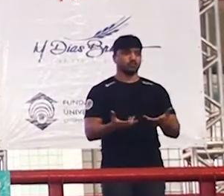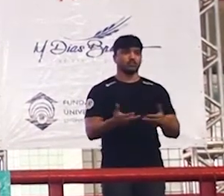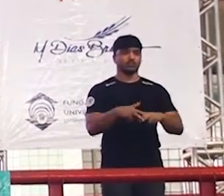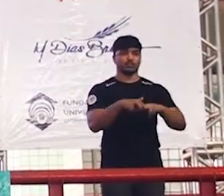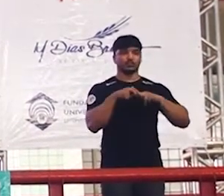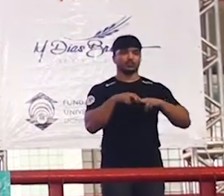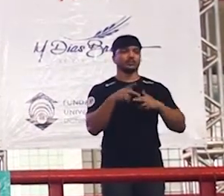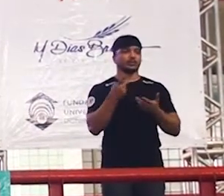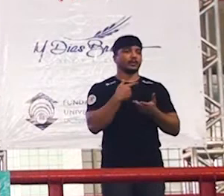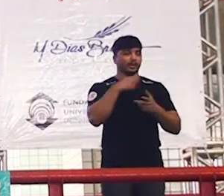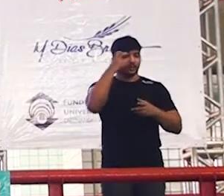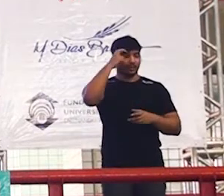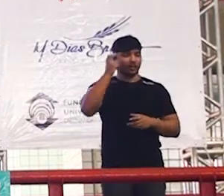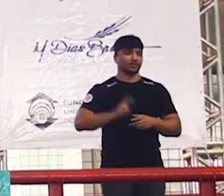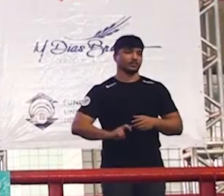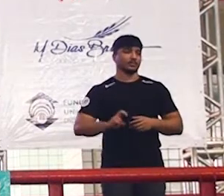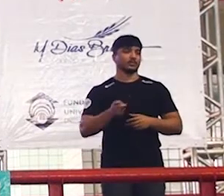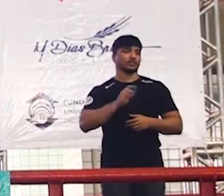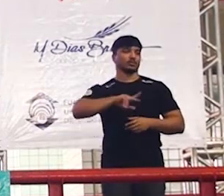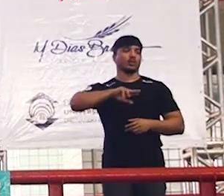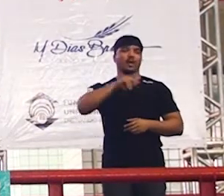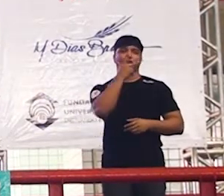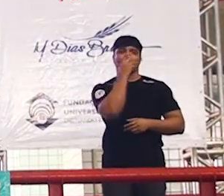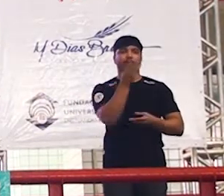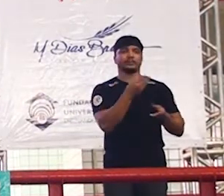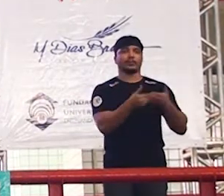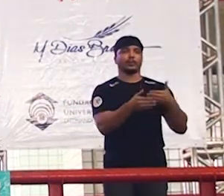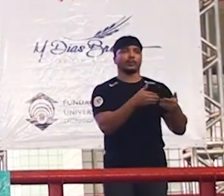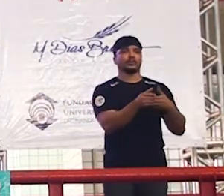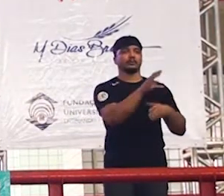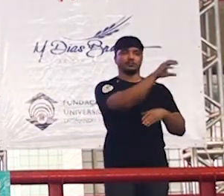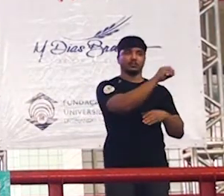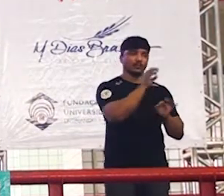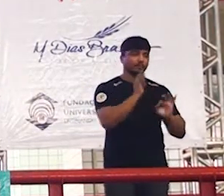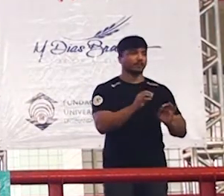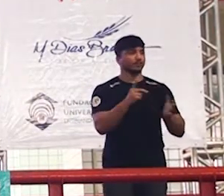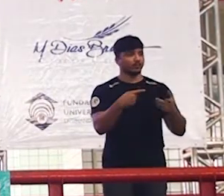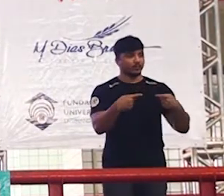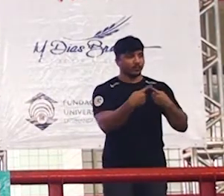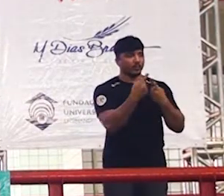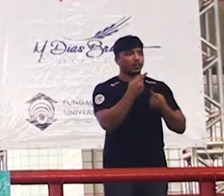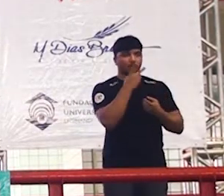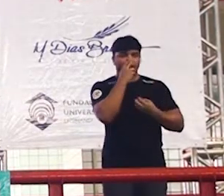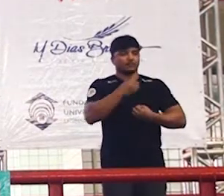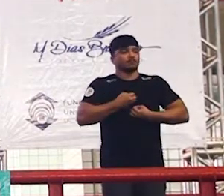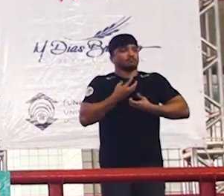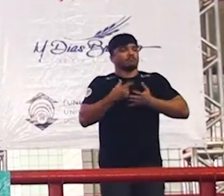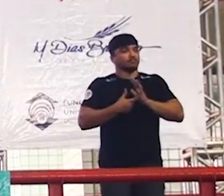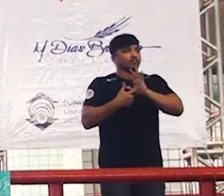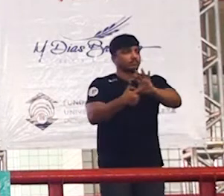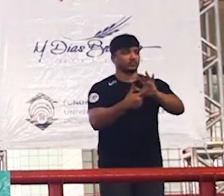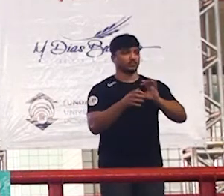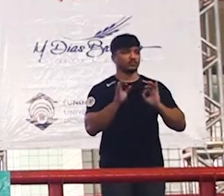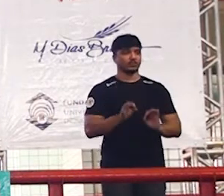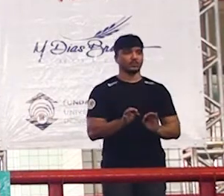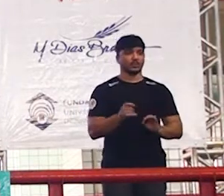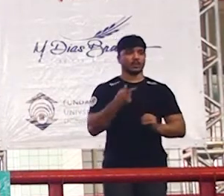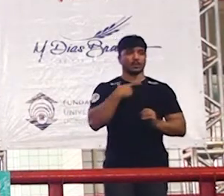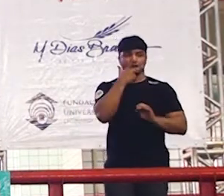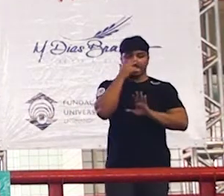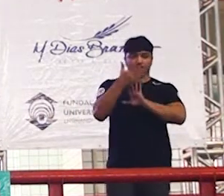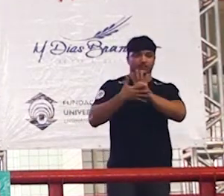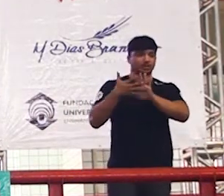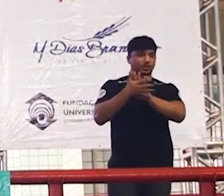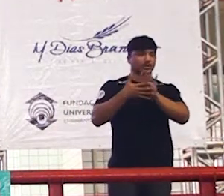ele foi inteligente. Isso aí não foi por acaso, isso aí foi proposital. E virou um recurso expressivo. E tornou o texto um